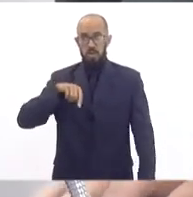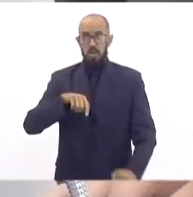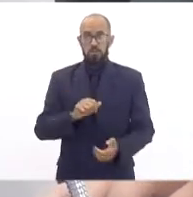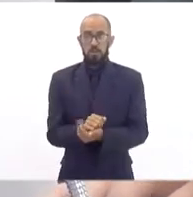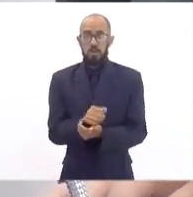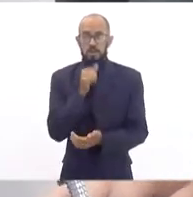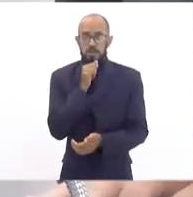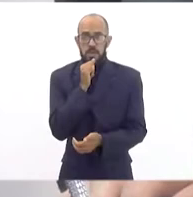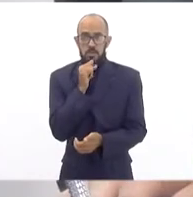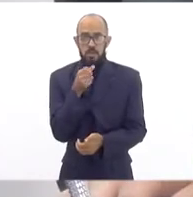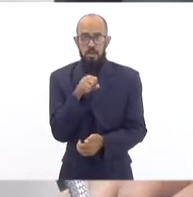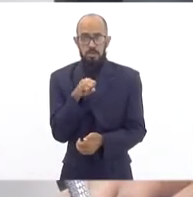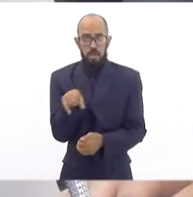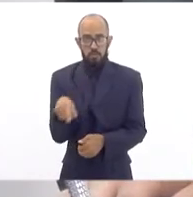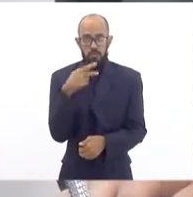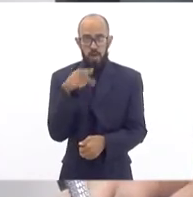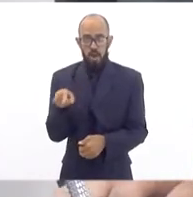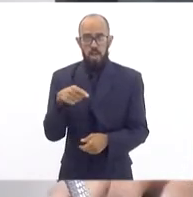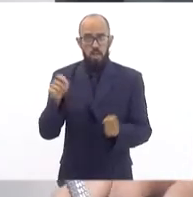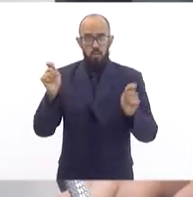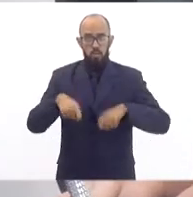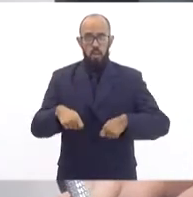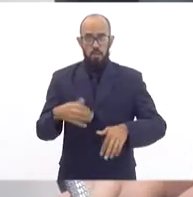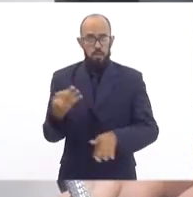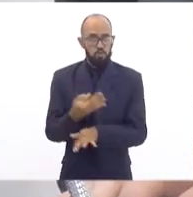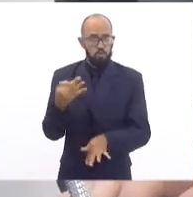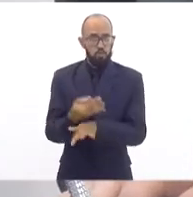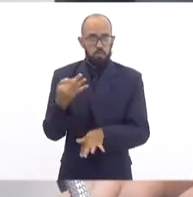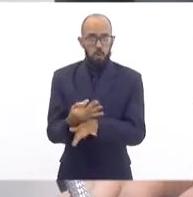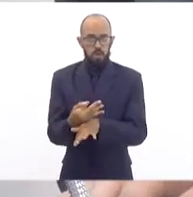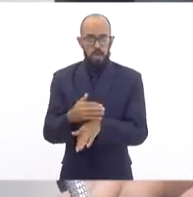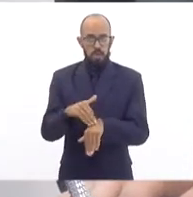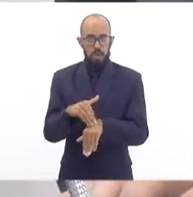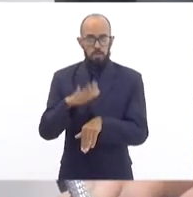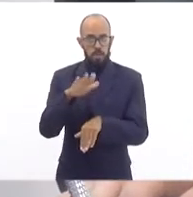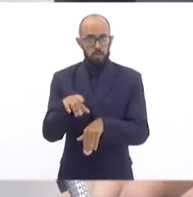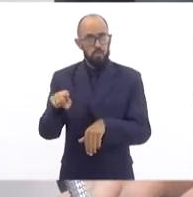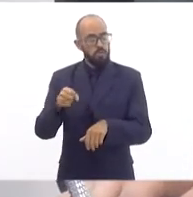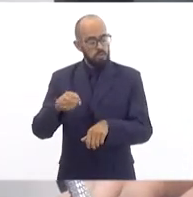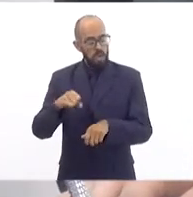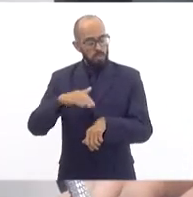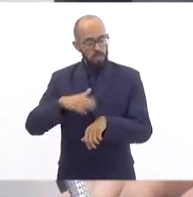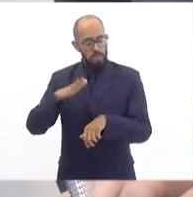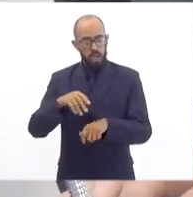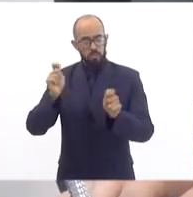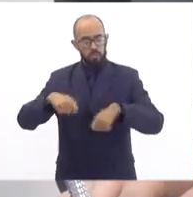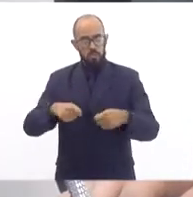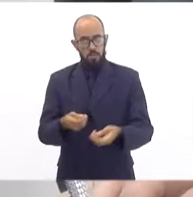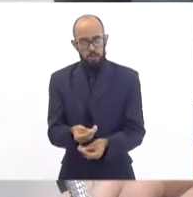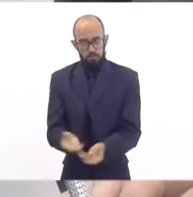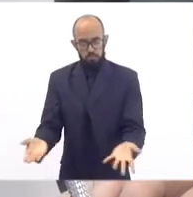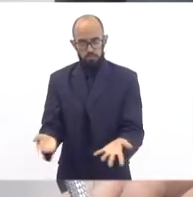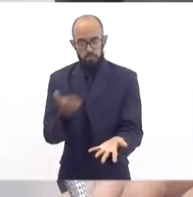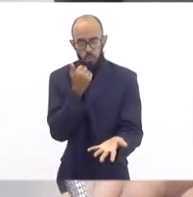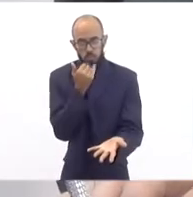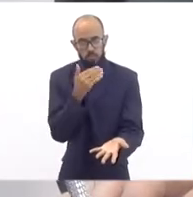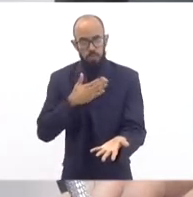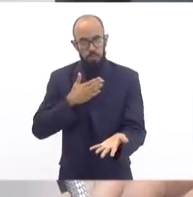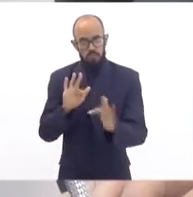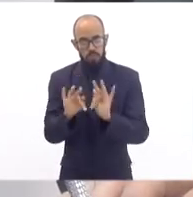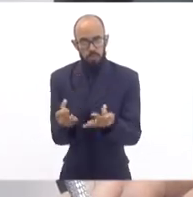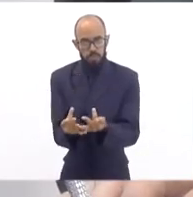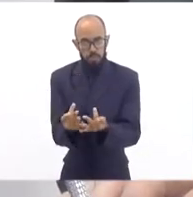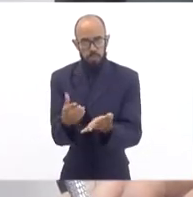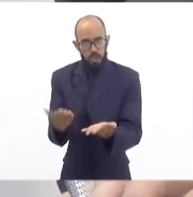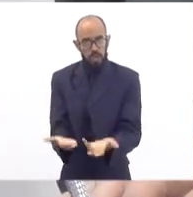não tenho como arcar com essa despesa a mais. Se eu aumentar a tarifa, eu não vou conseguir botar comida na mesa dos meus filhos. Se teve